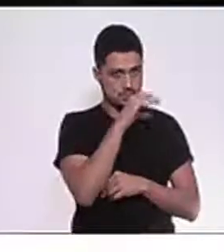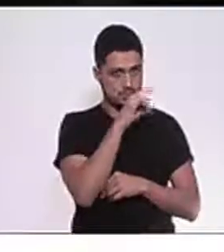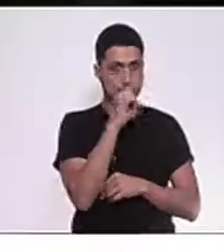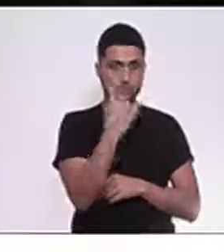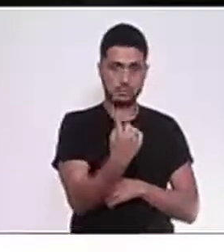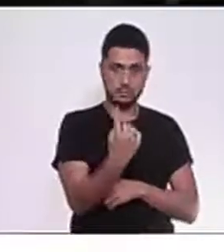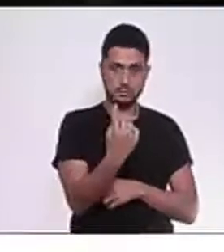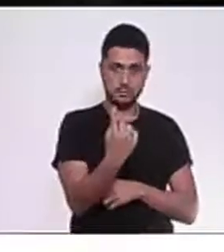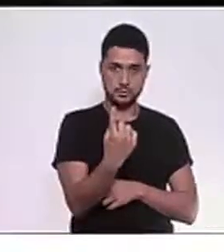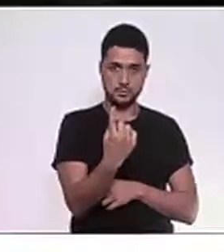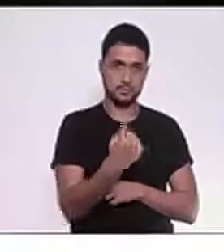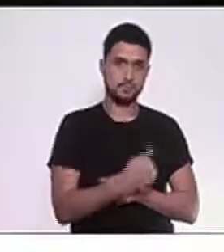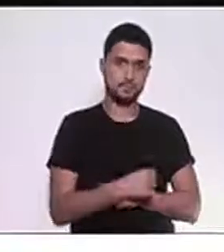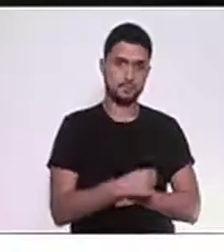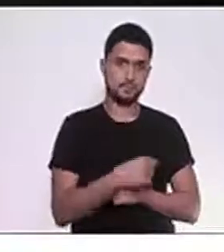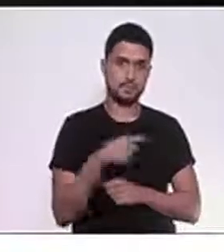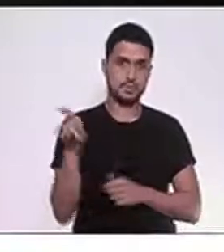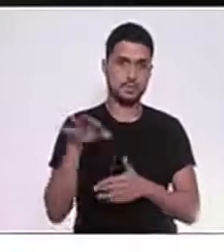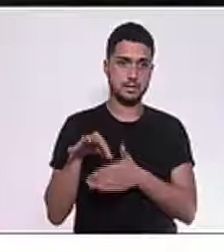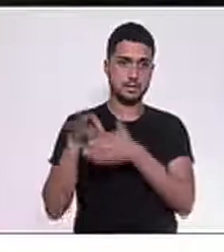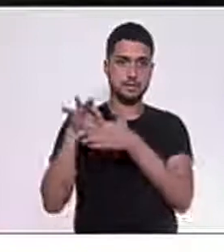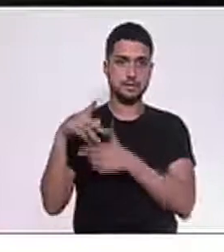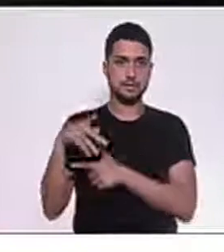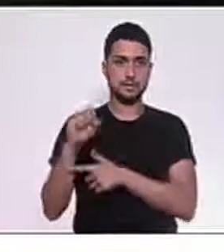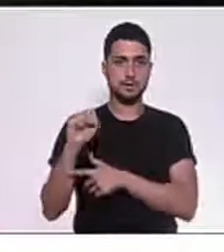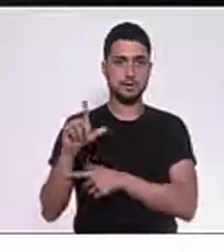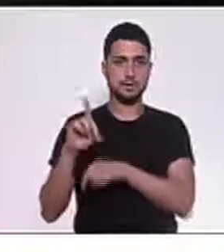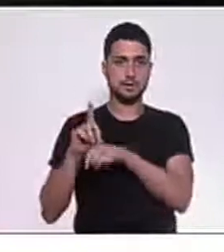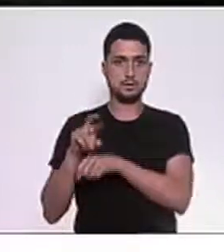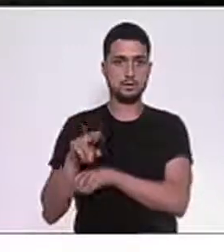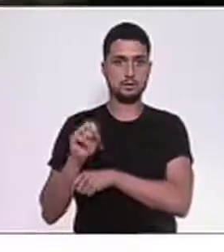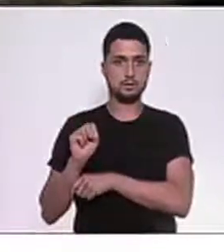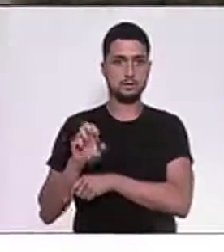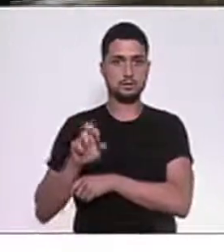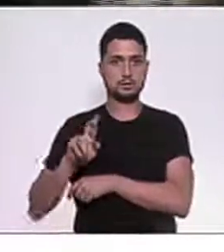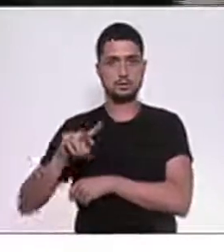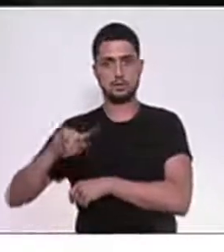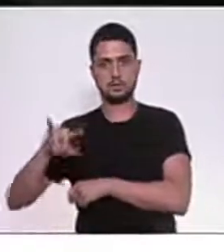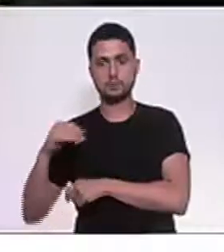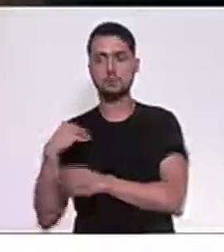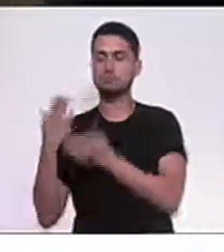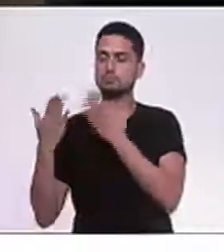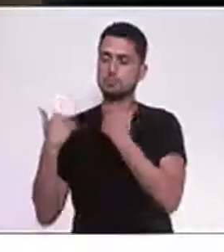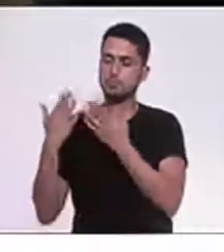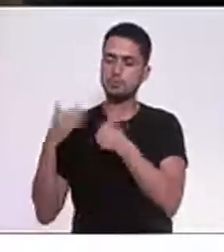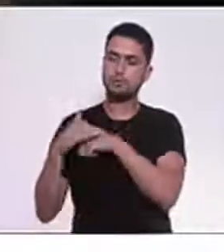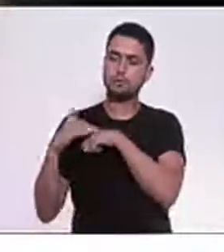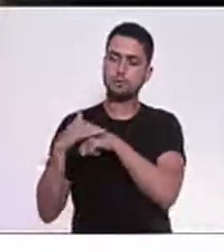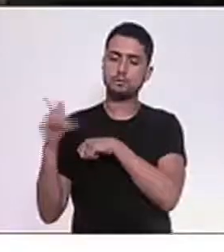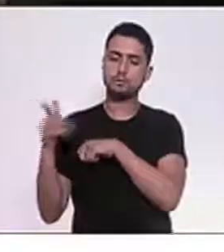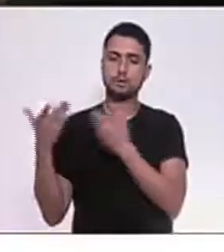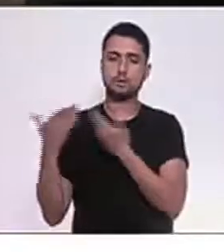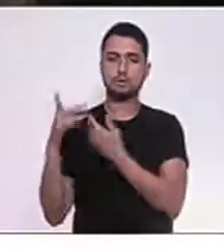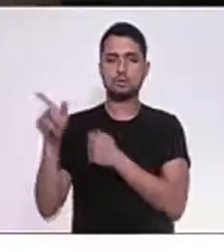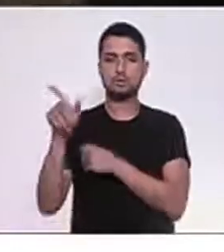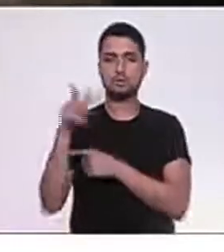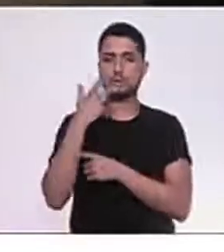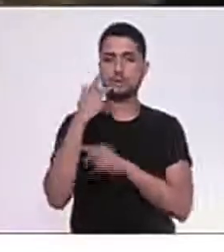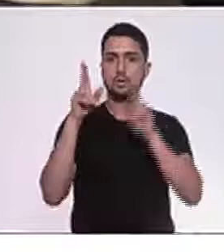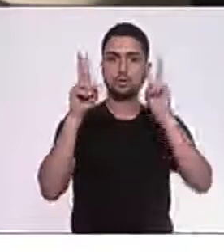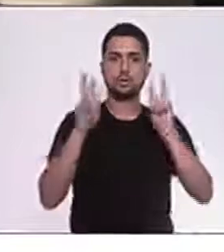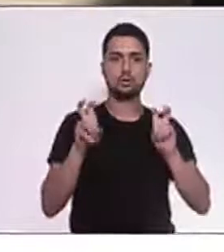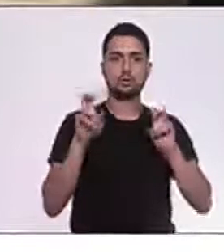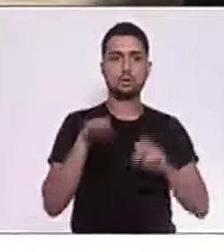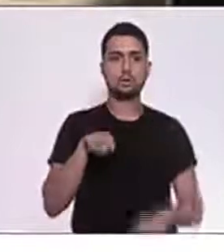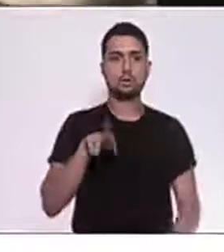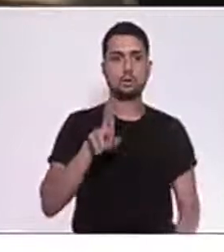Uma, que eu e o líder do PSL, doutor Serginho, estávamos conversando agora, e o que o senhor falou a respeito